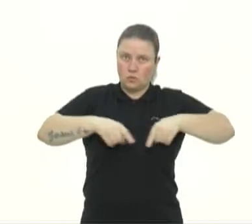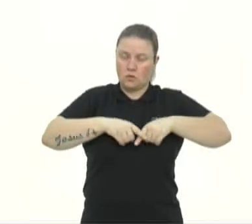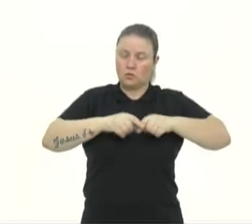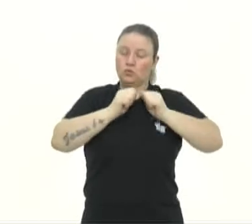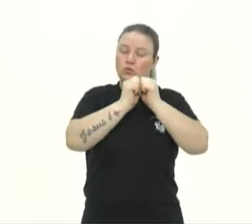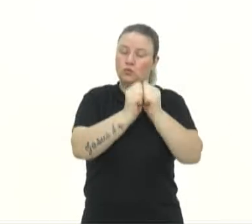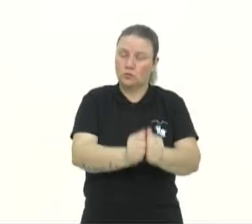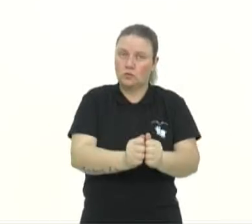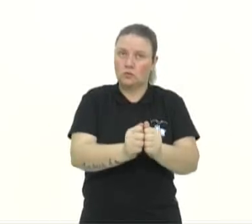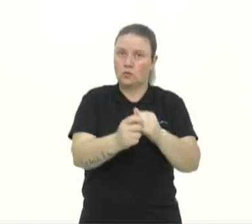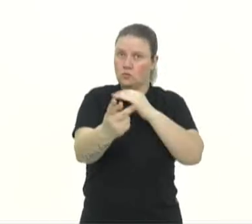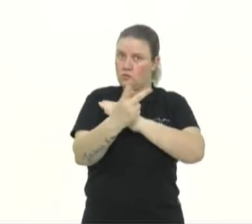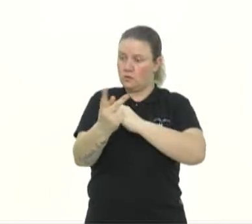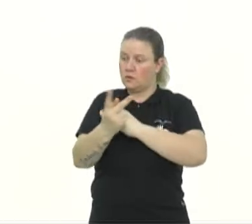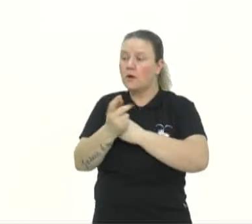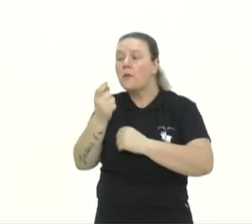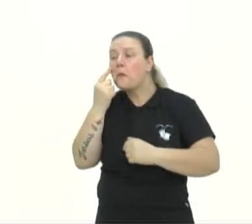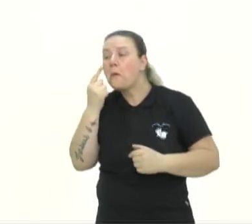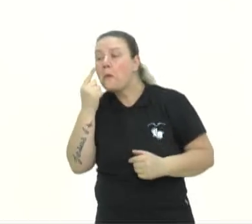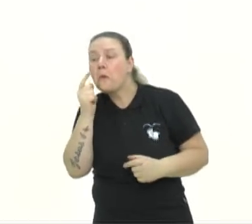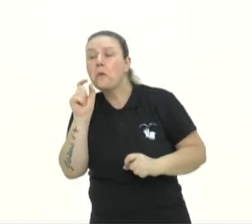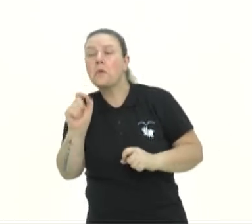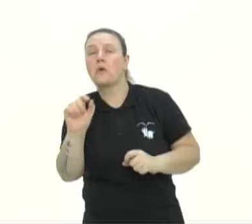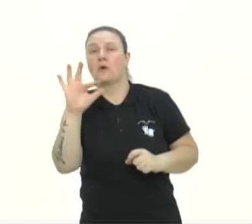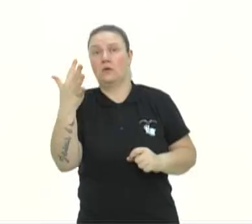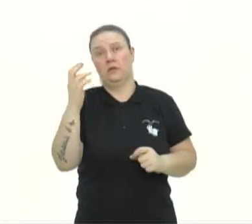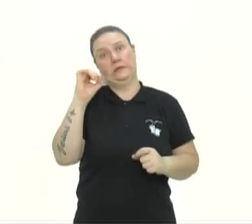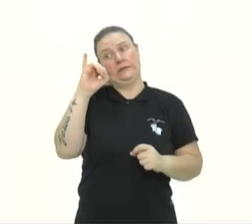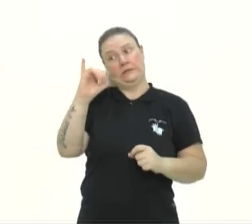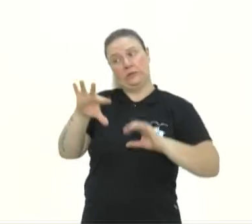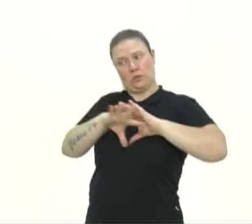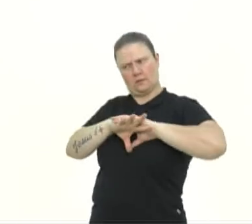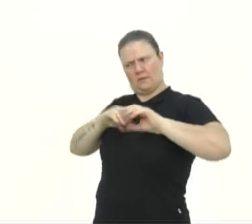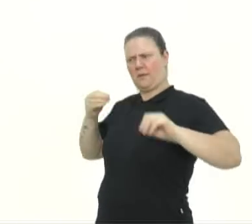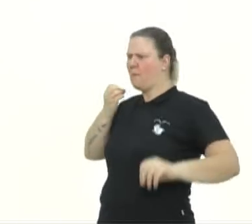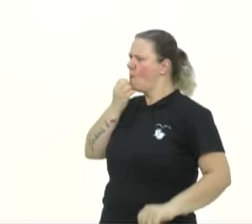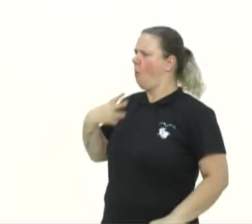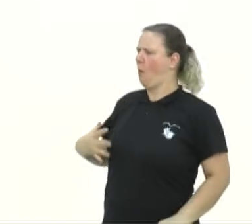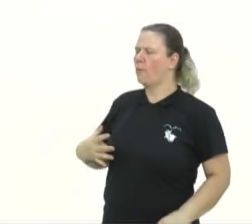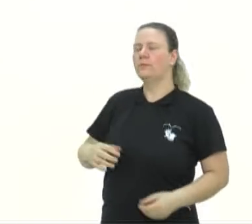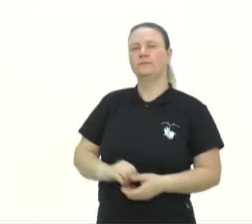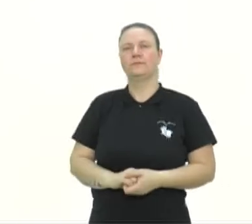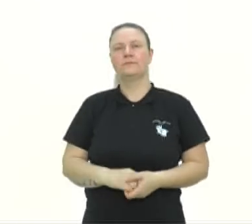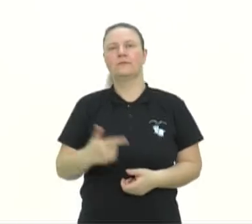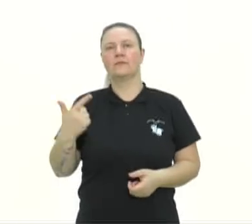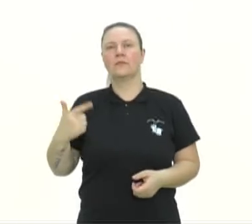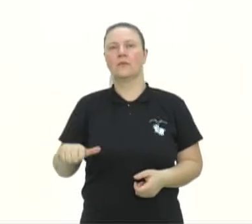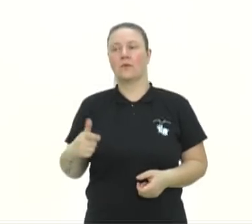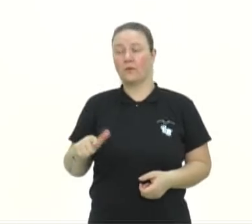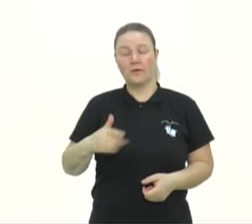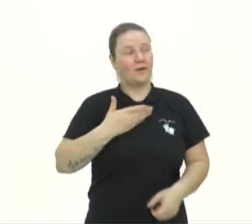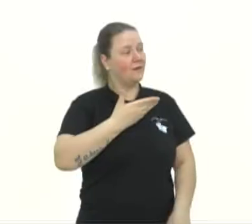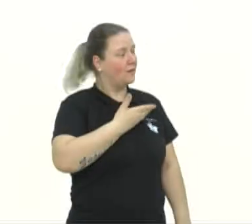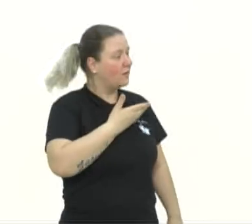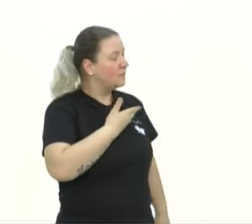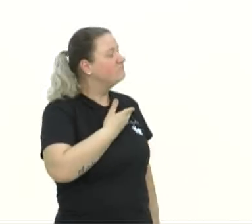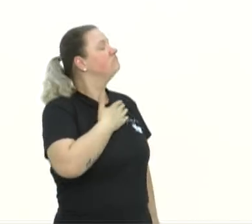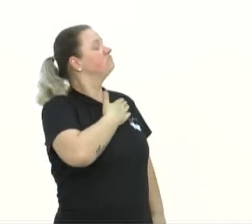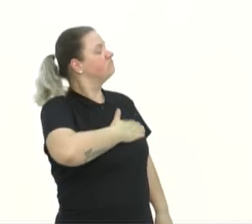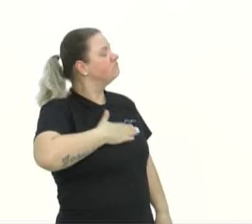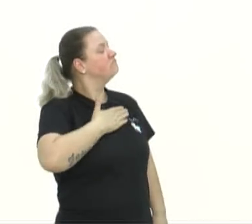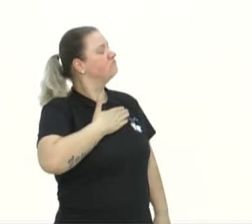tratamento e vemos o que acontece. Se curar, tá bom demais. O compadre gostou da ideia,